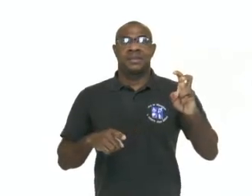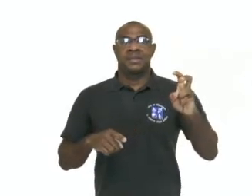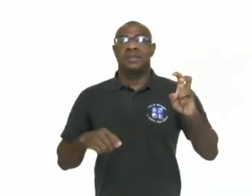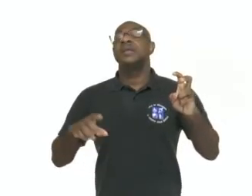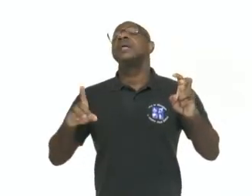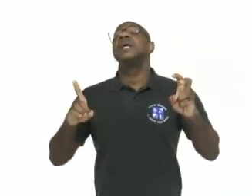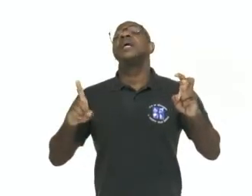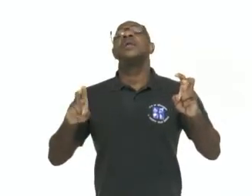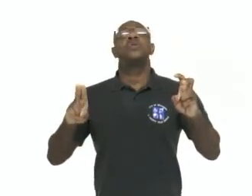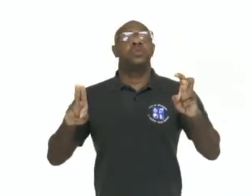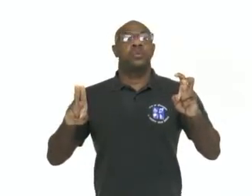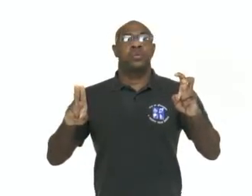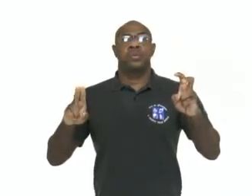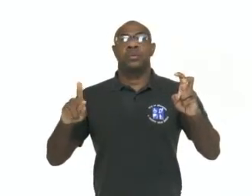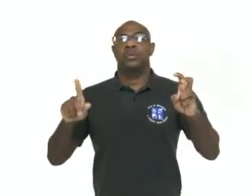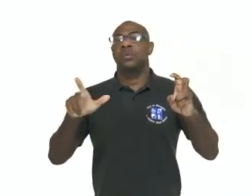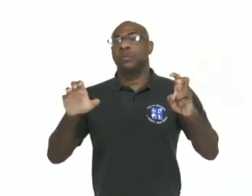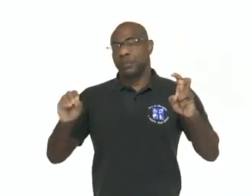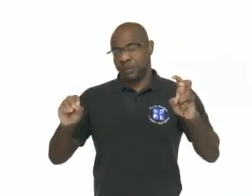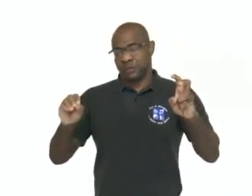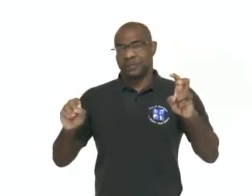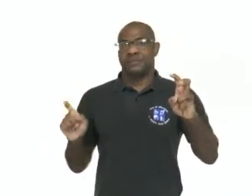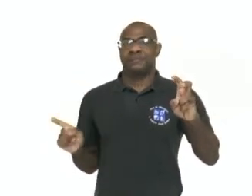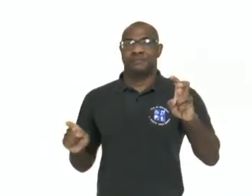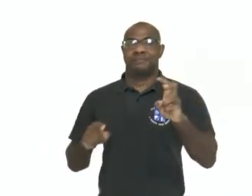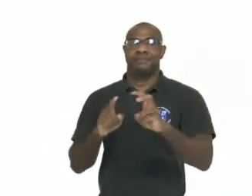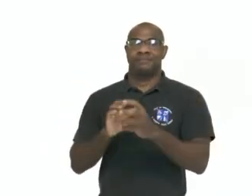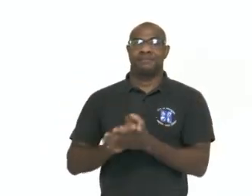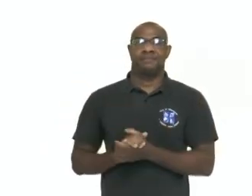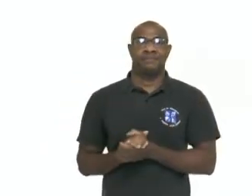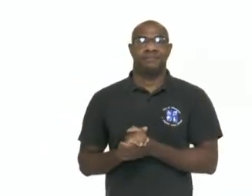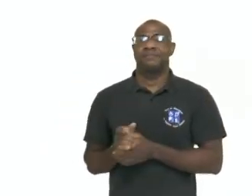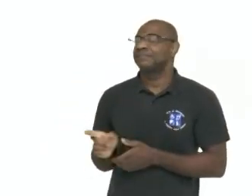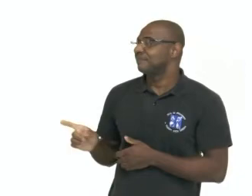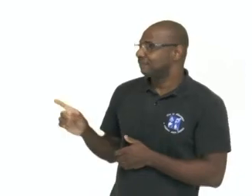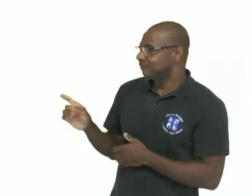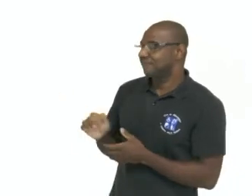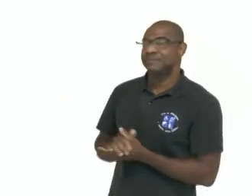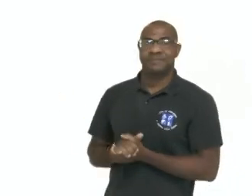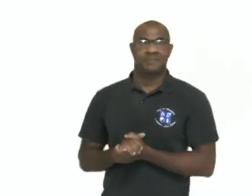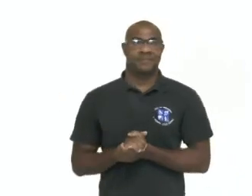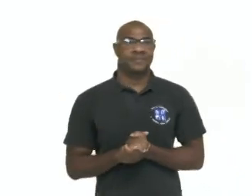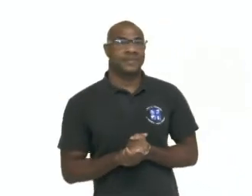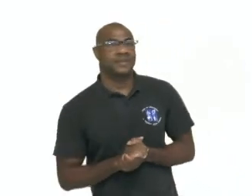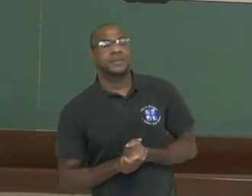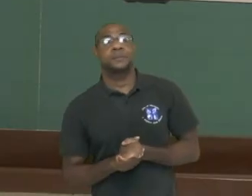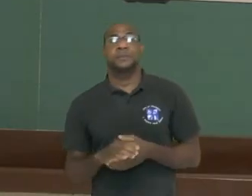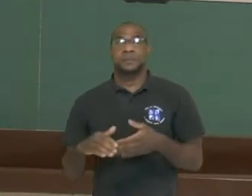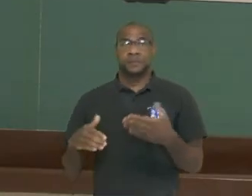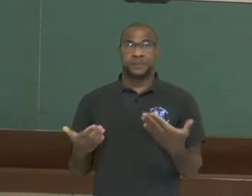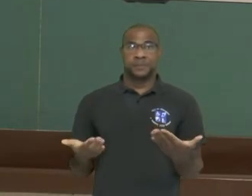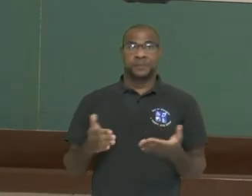o Mn3O4, que é o tetraóxido de trimanganês, é um óxido duplo.